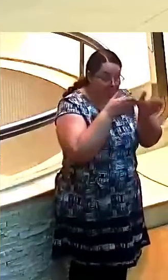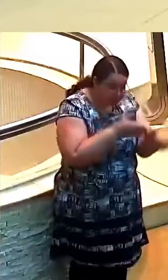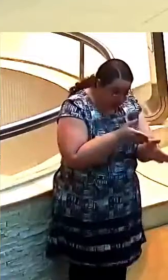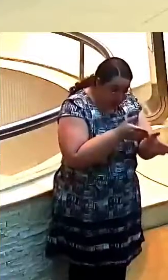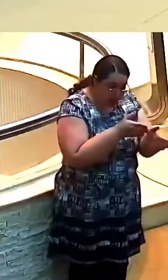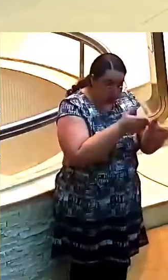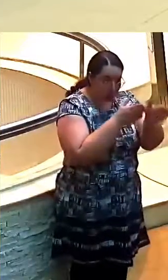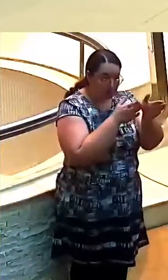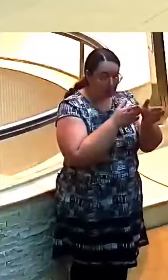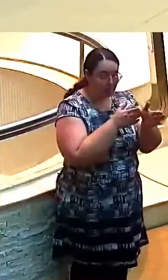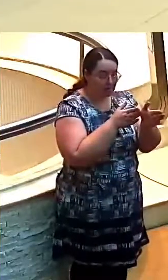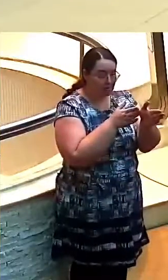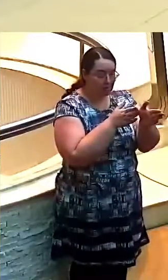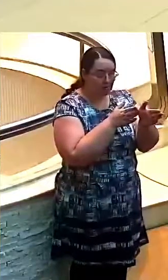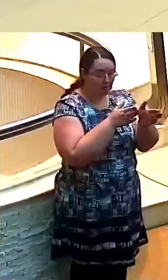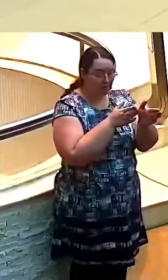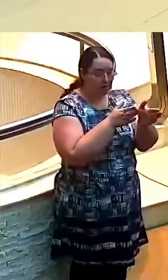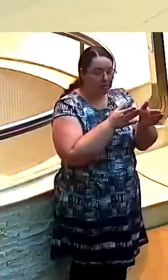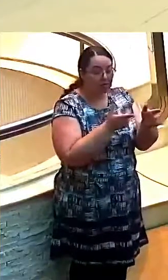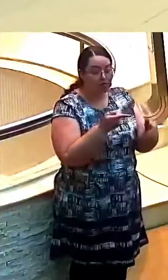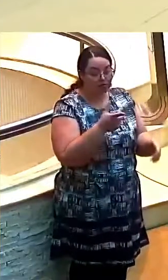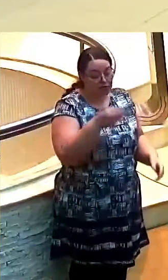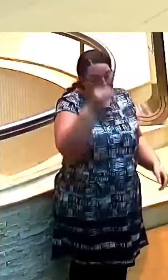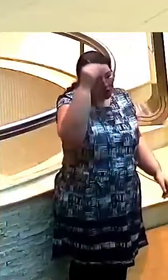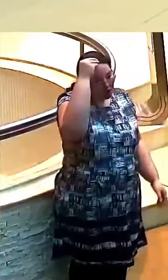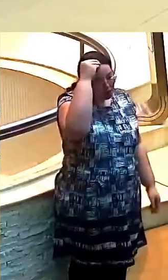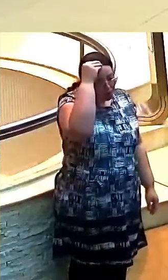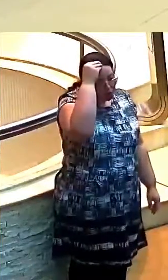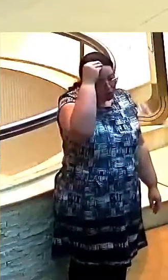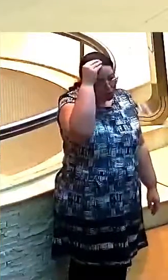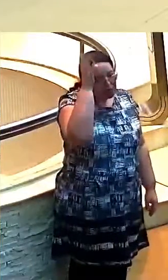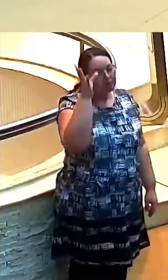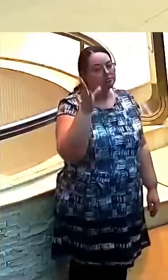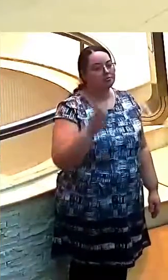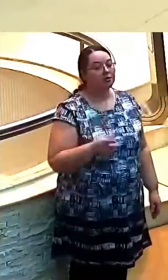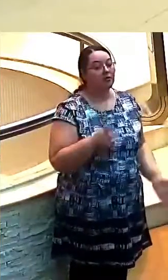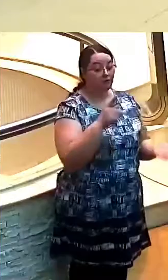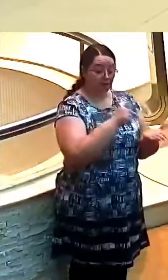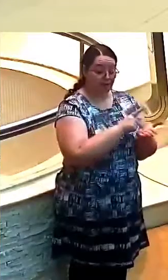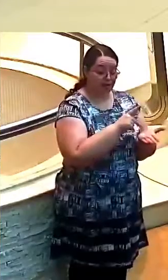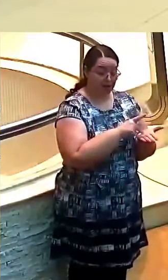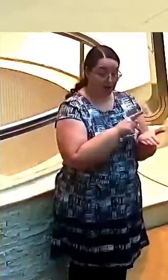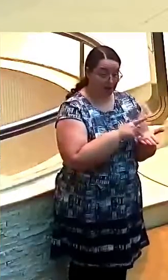irrepreensíveis, inculpáveis, sinceros, diz a palavra de Deus,